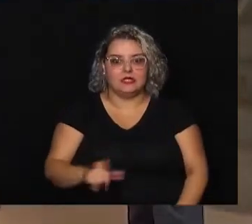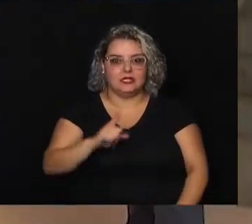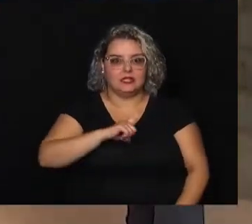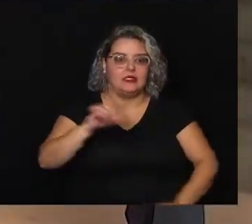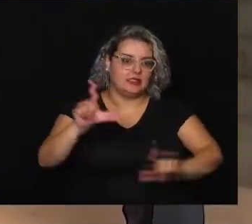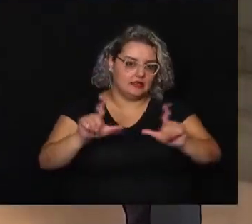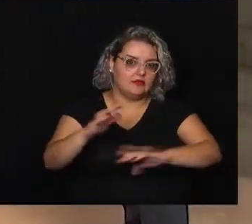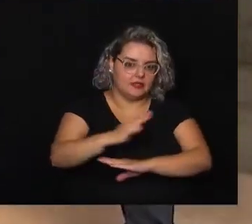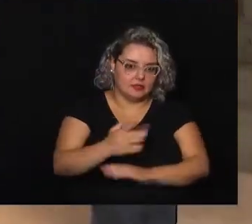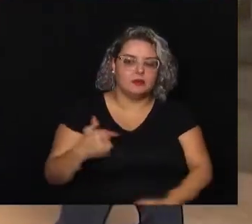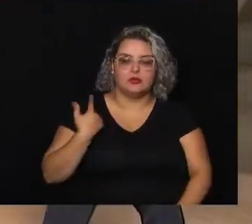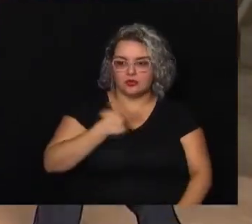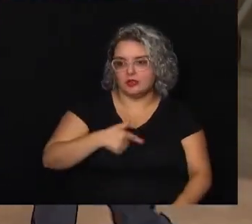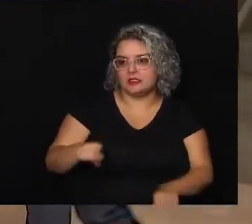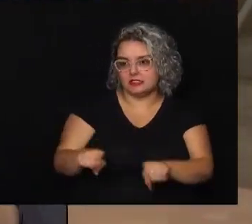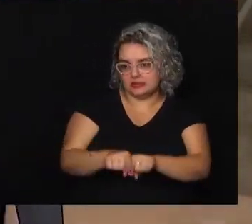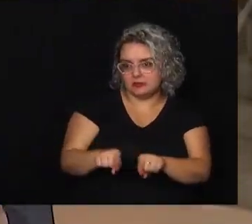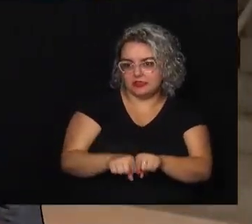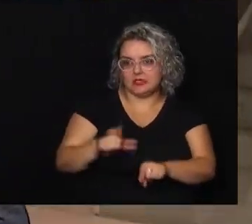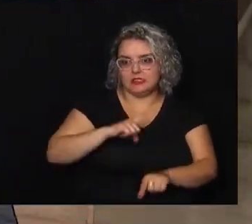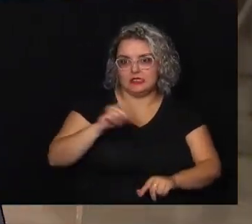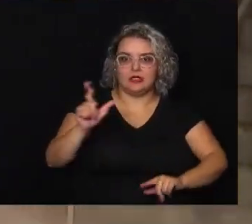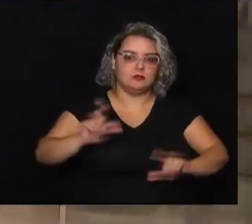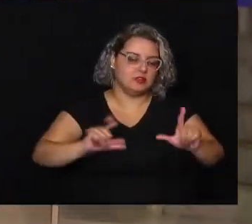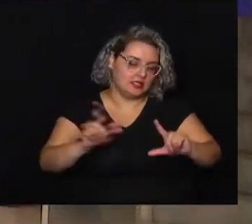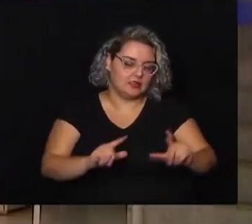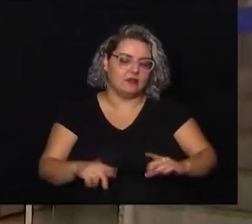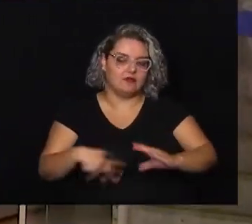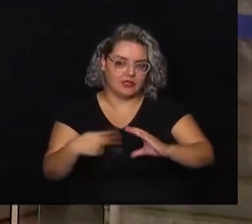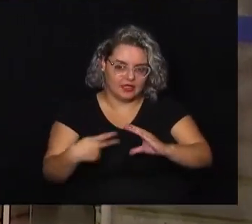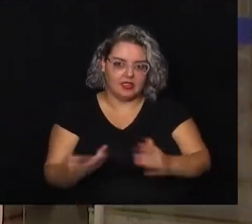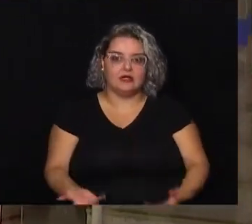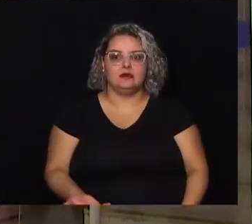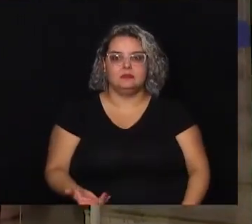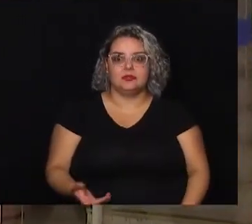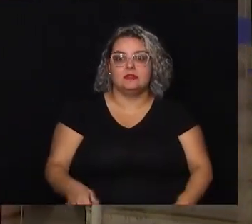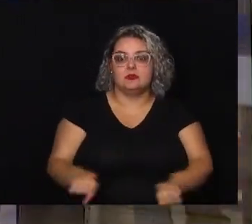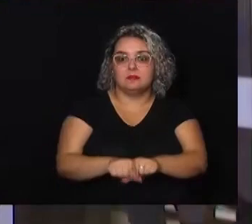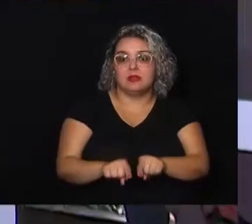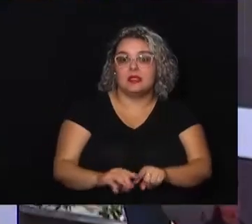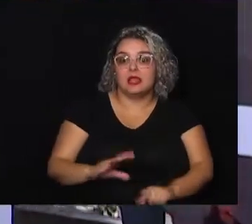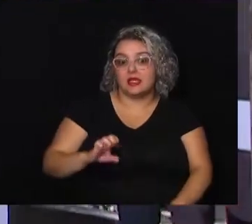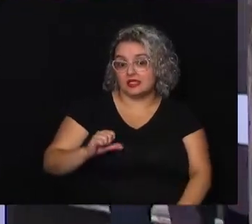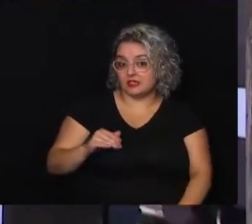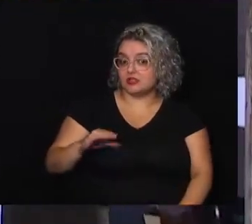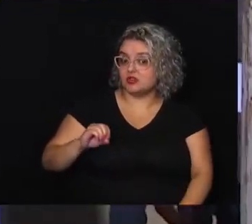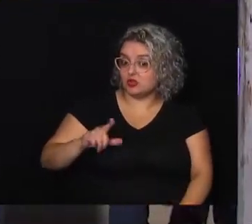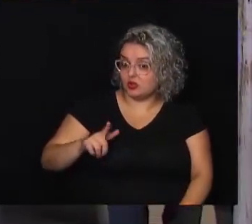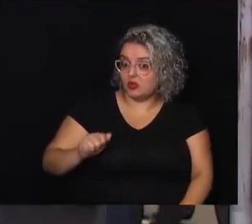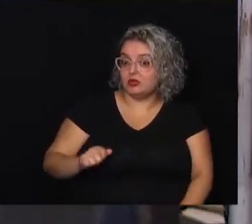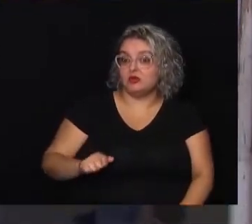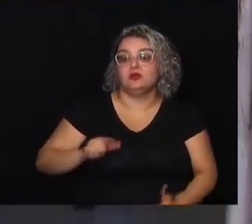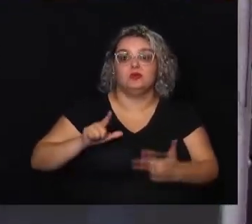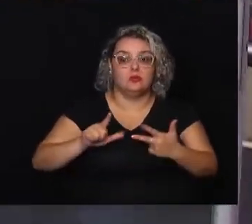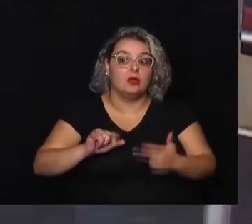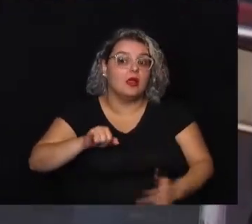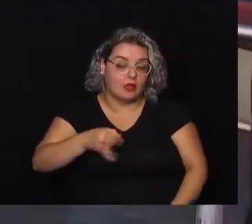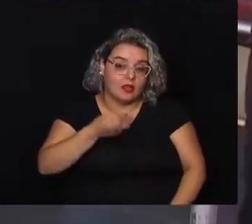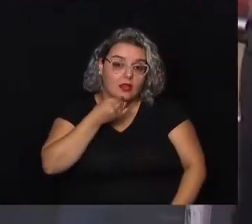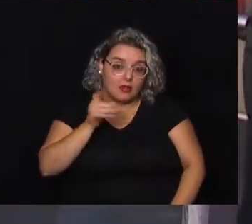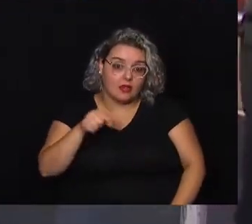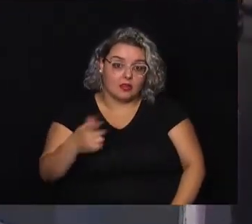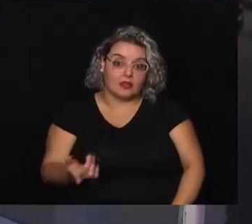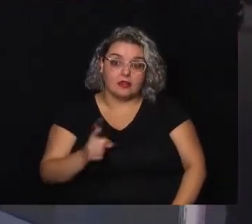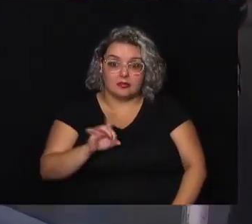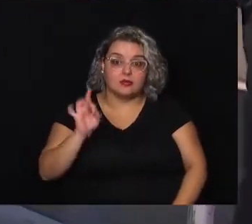né, a Escola do Legislativo. Então, acaba sendo uma oportunidade de não